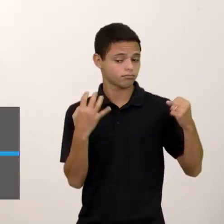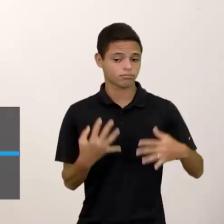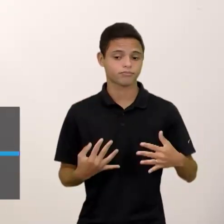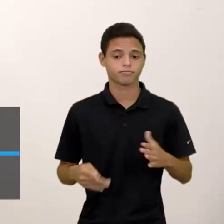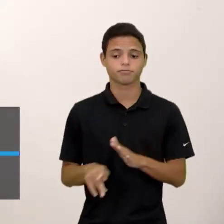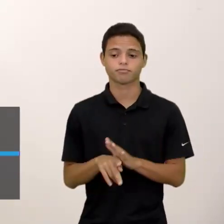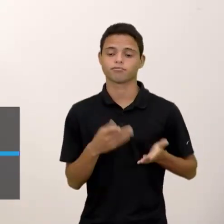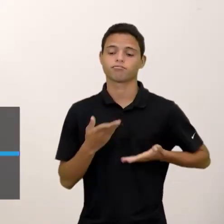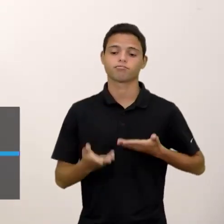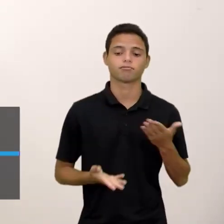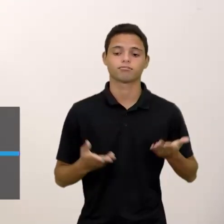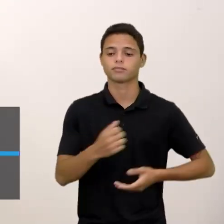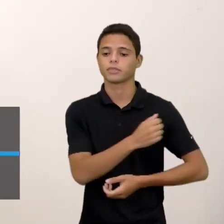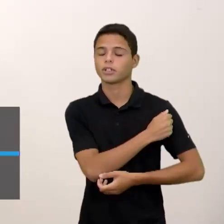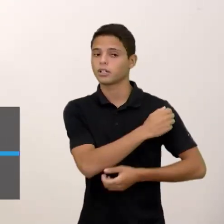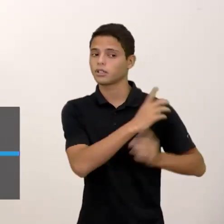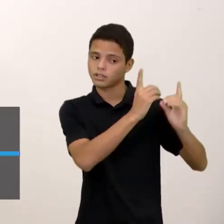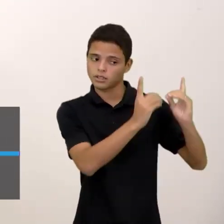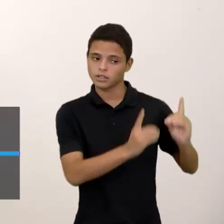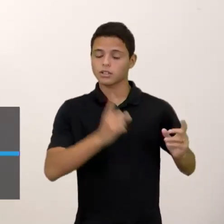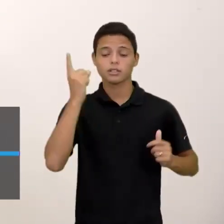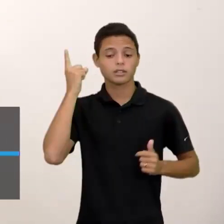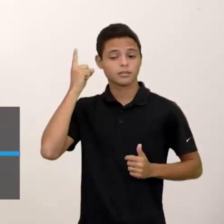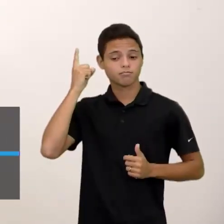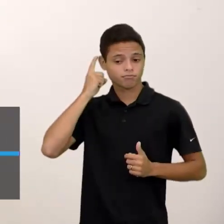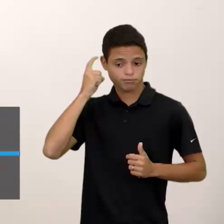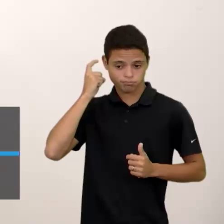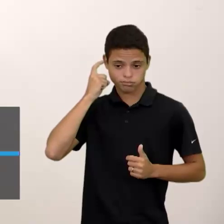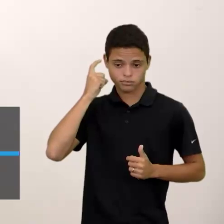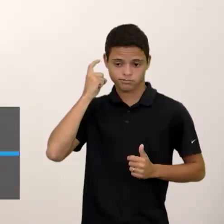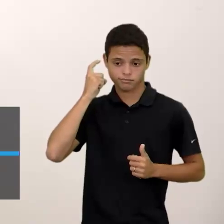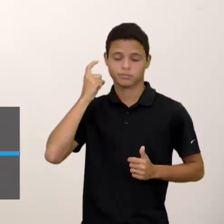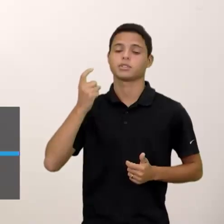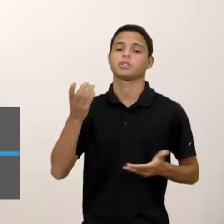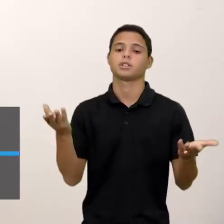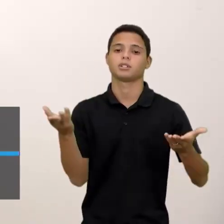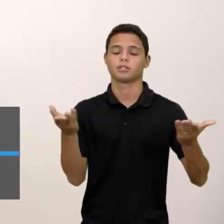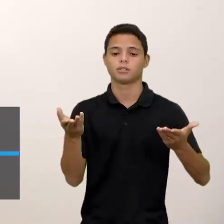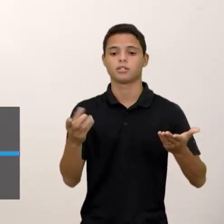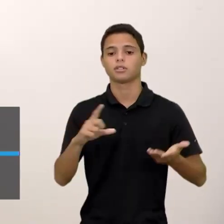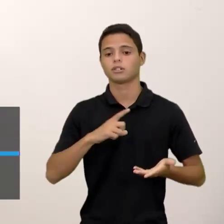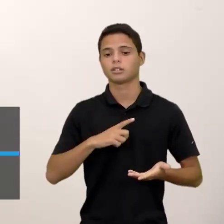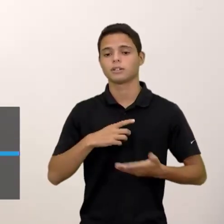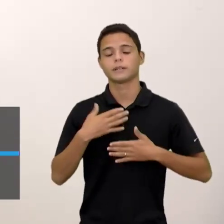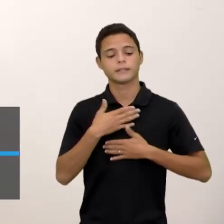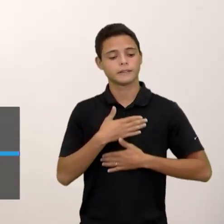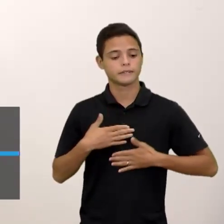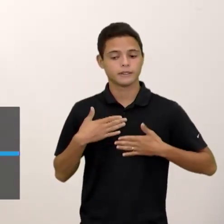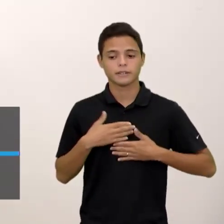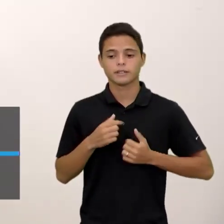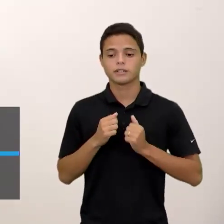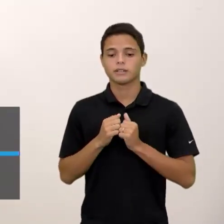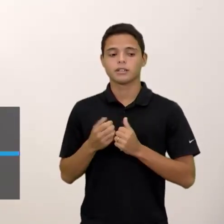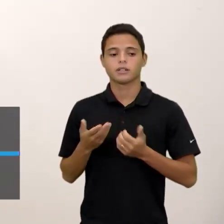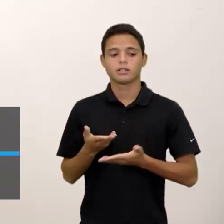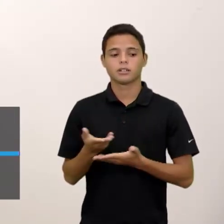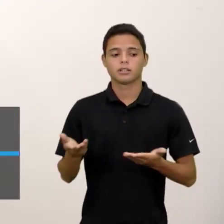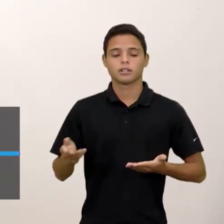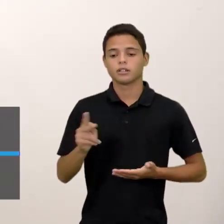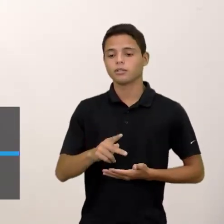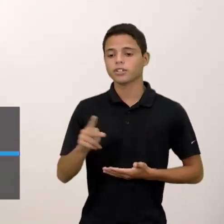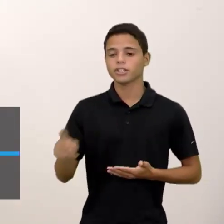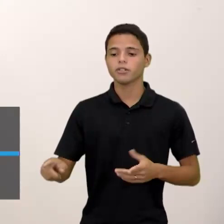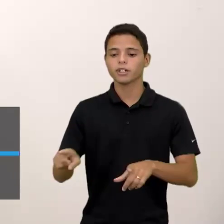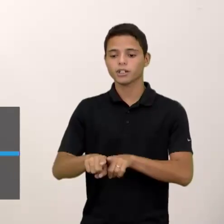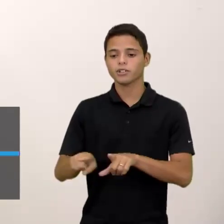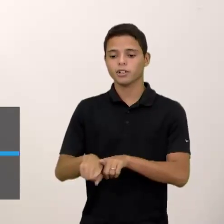do atendimento aos estudantes com deficiência auditiva. E hoje nós temos agora o prazer de receber a professora Michele e também ser